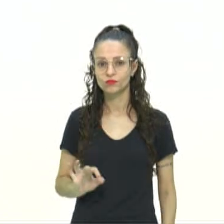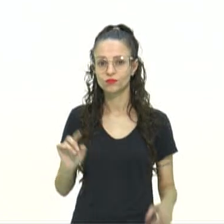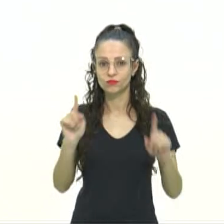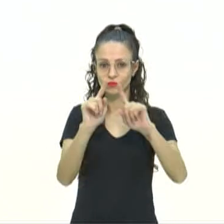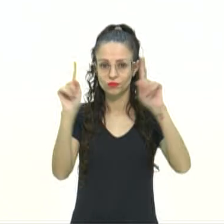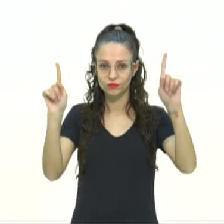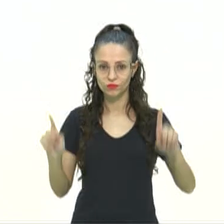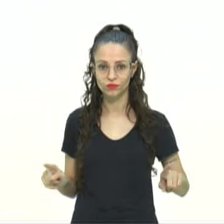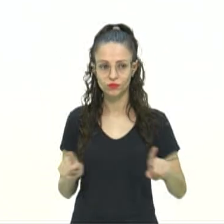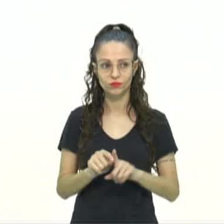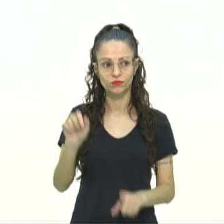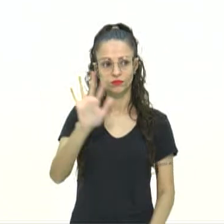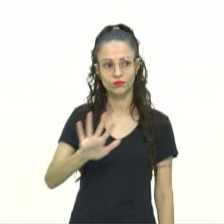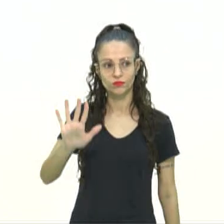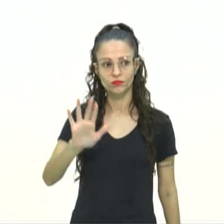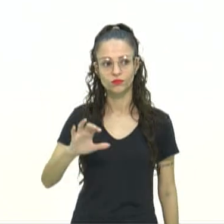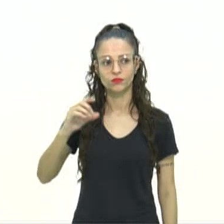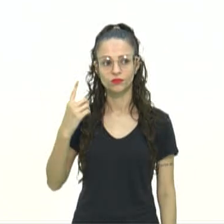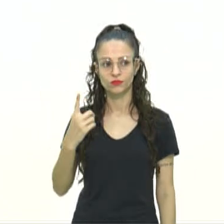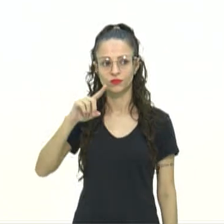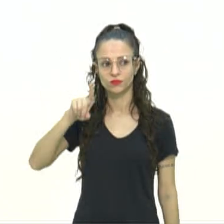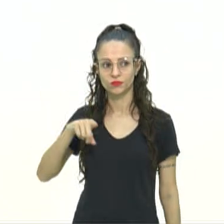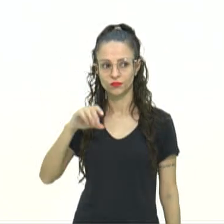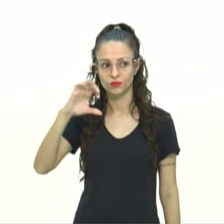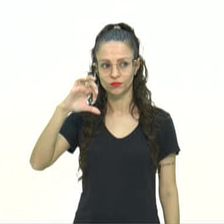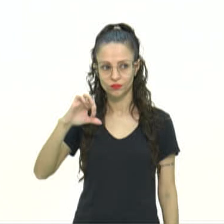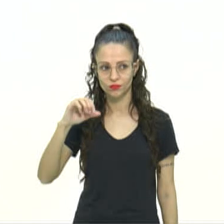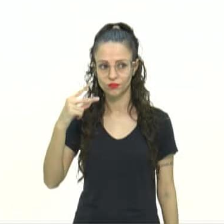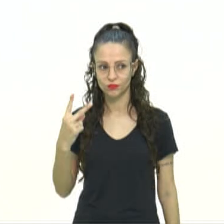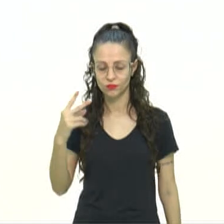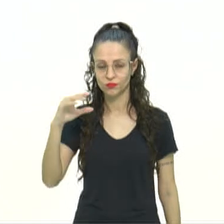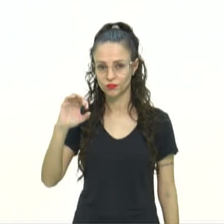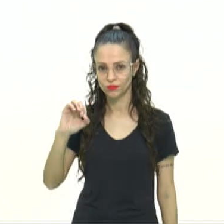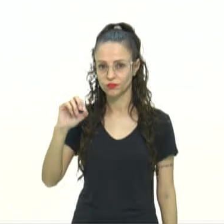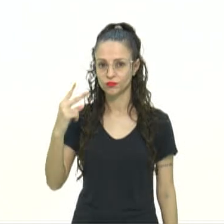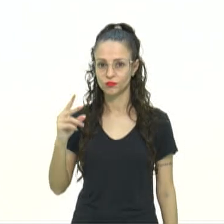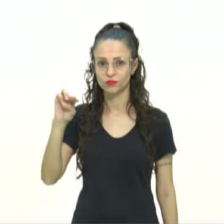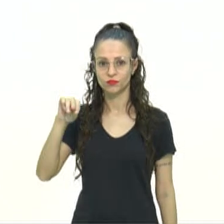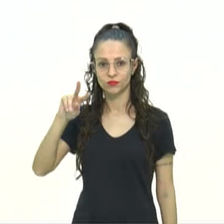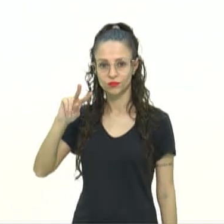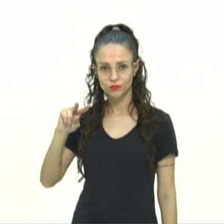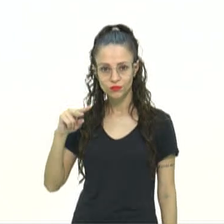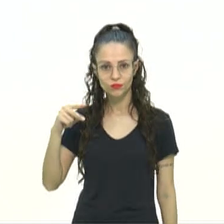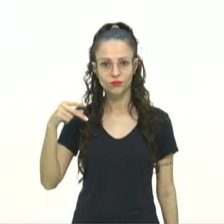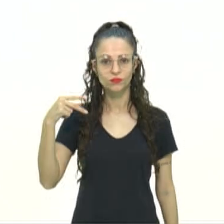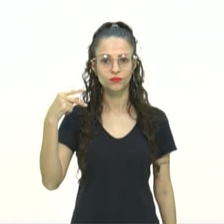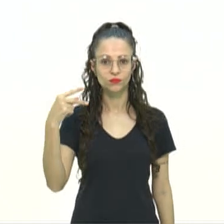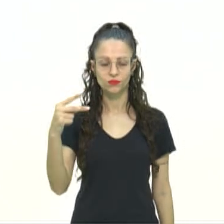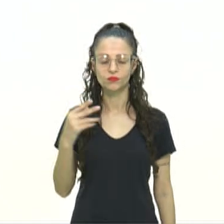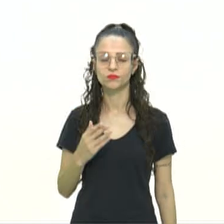0,8798, o que sobra é a área da parte verde. Então, a área da parte verde é